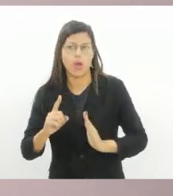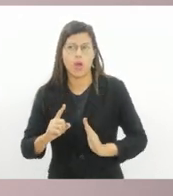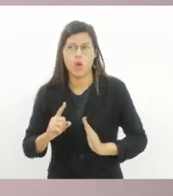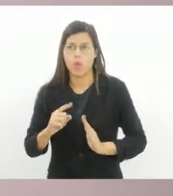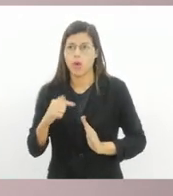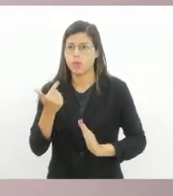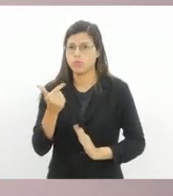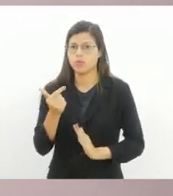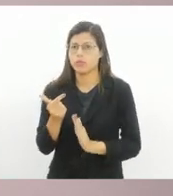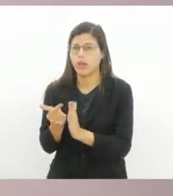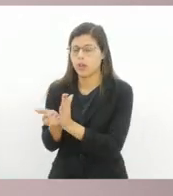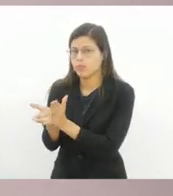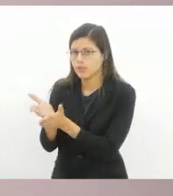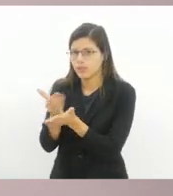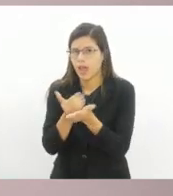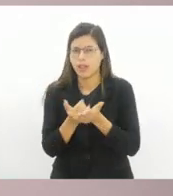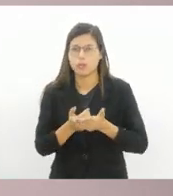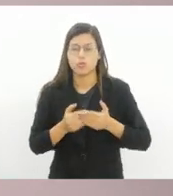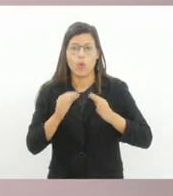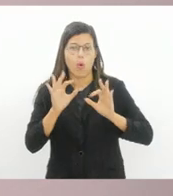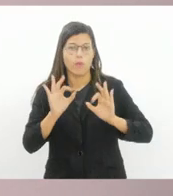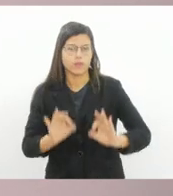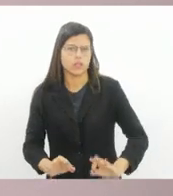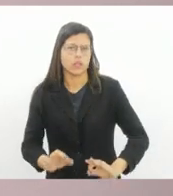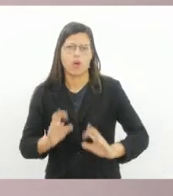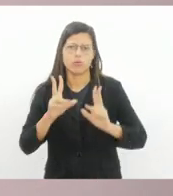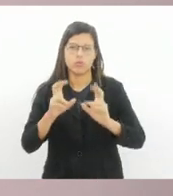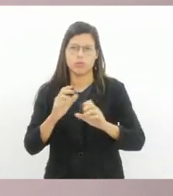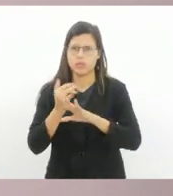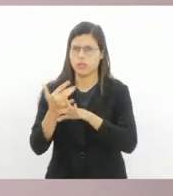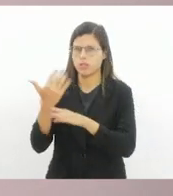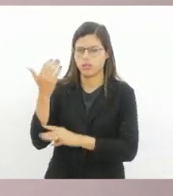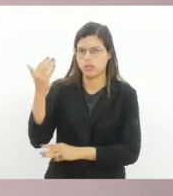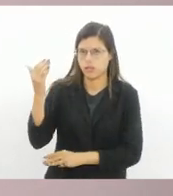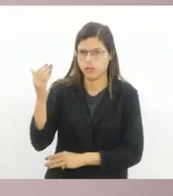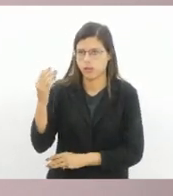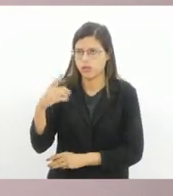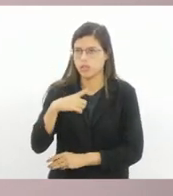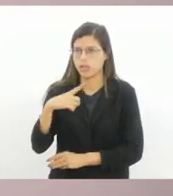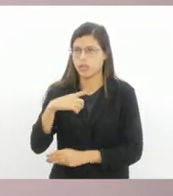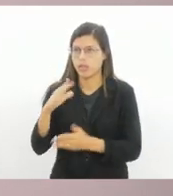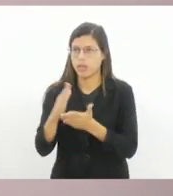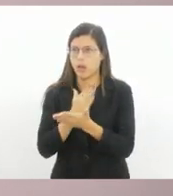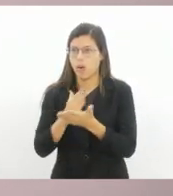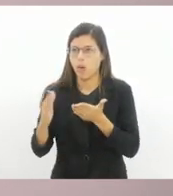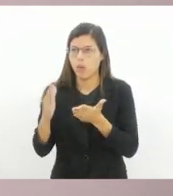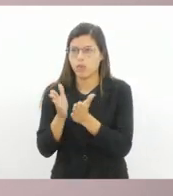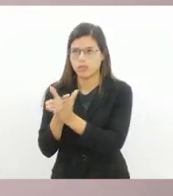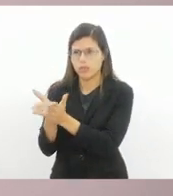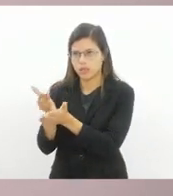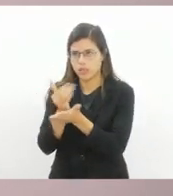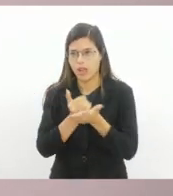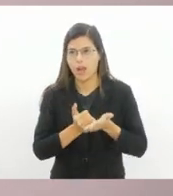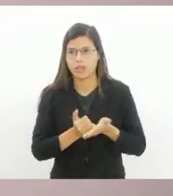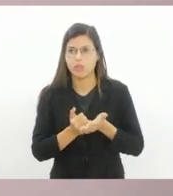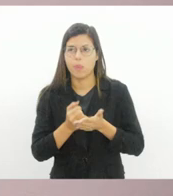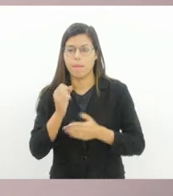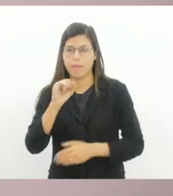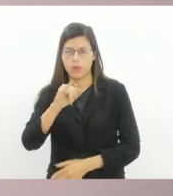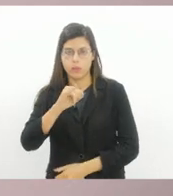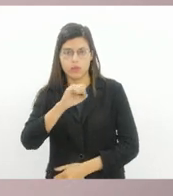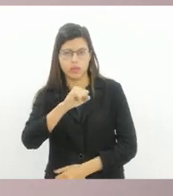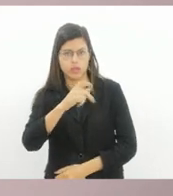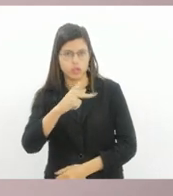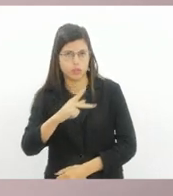dados específicos oficiais sobre Niterói. A gente tem alguns dados que são trazidos pelo ISP,